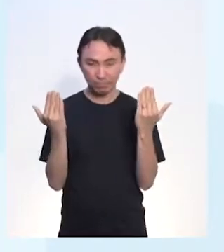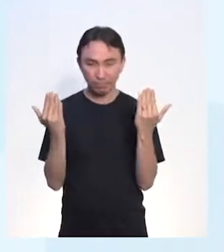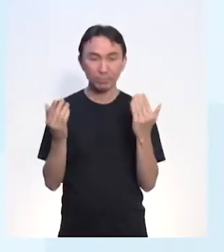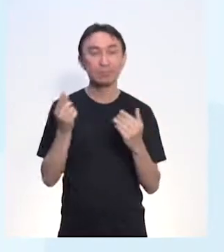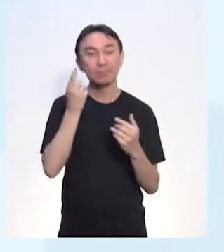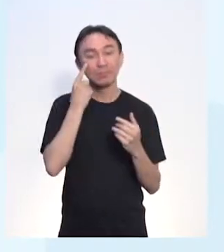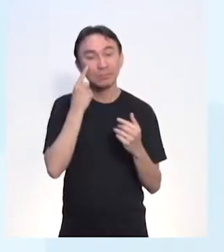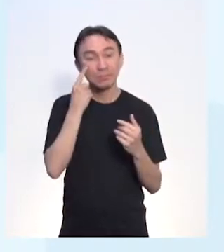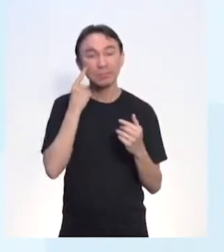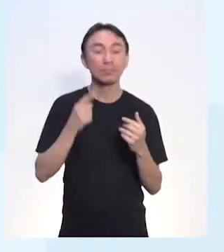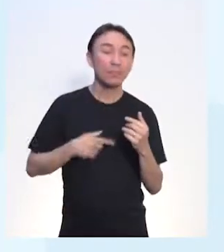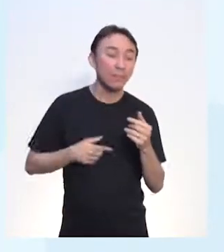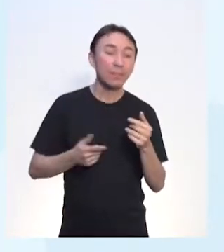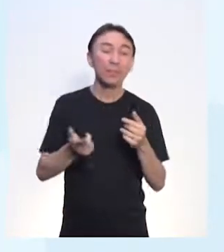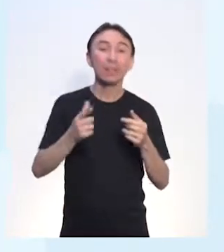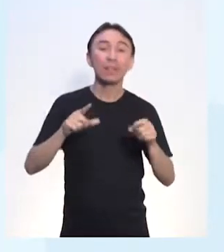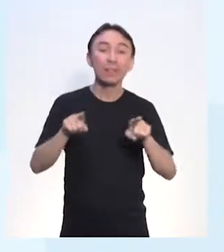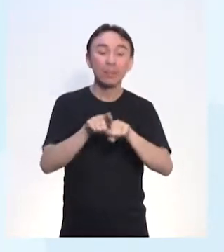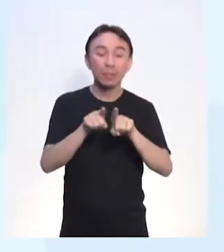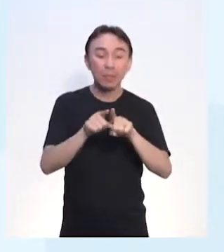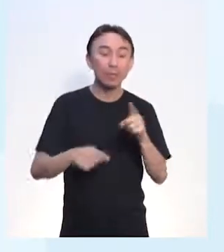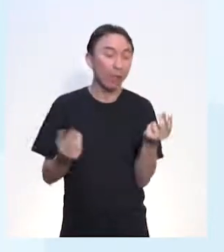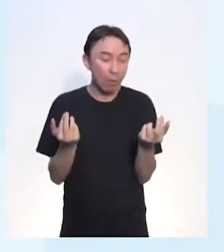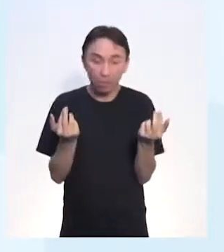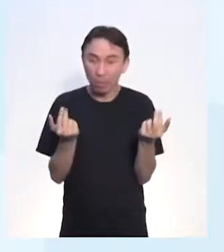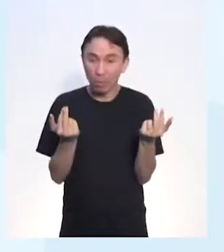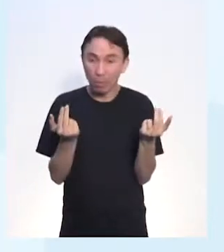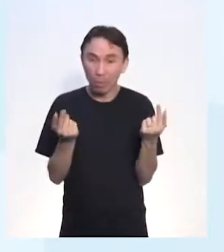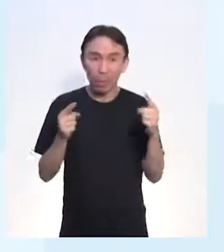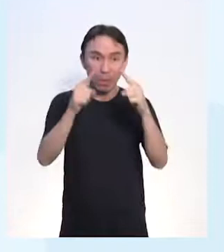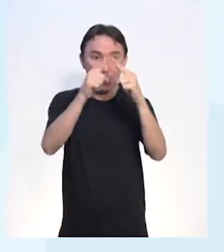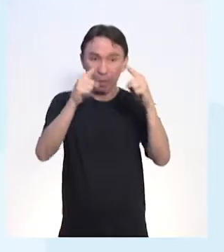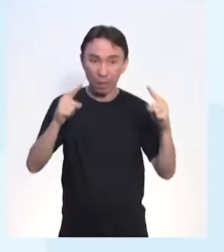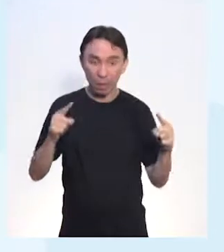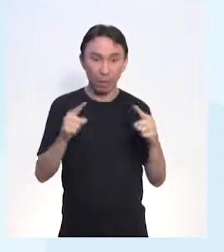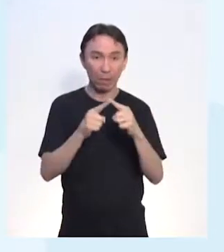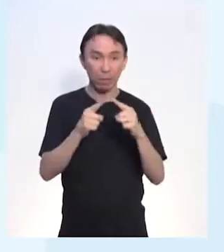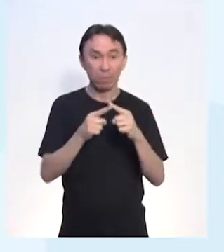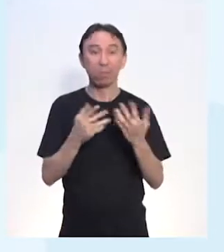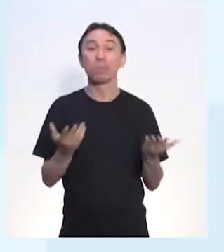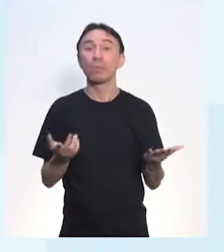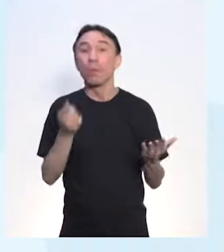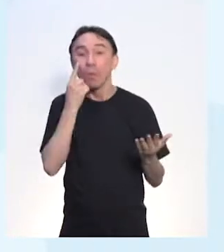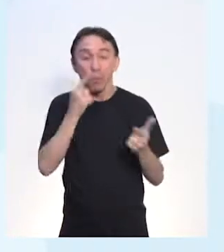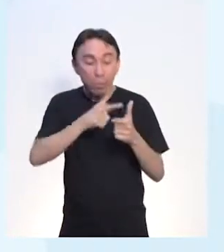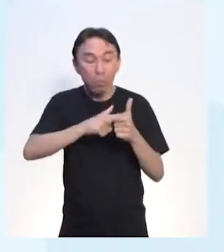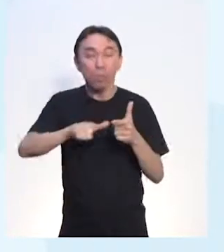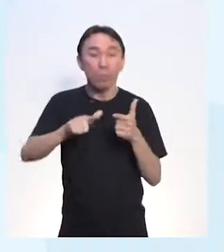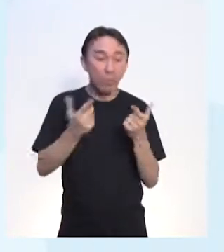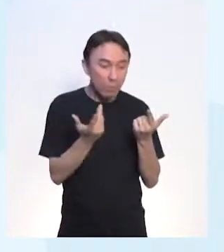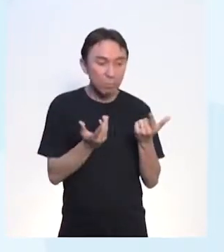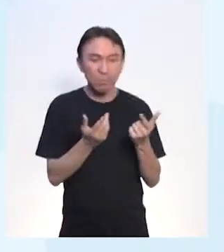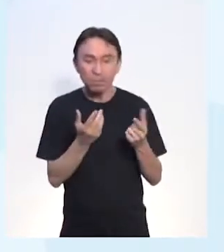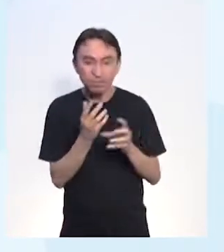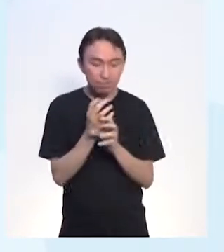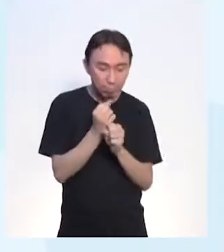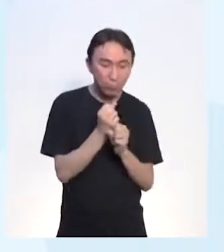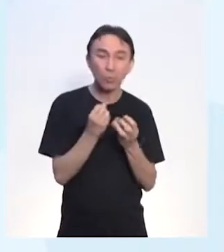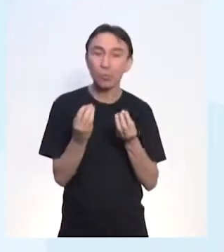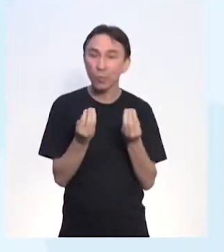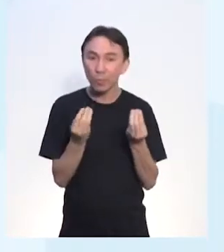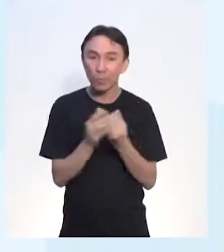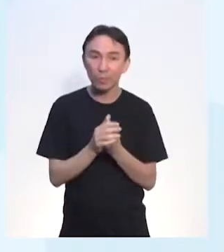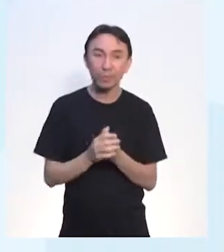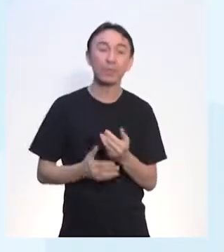problemas envolvendo semelhança de triângulos. Muito bem, então nós vamos começar